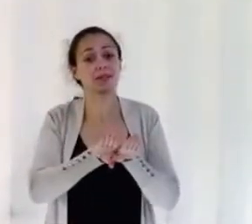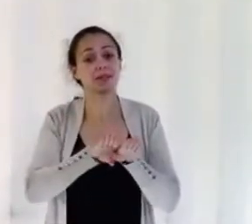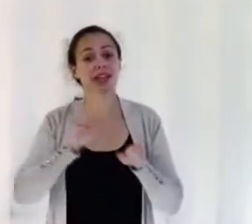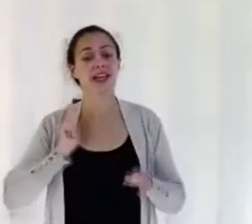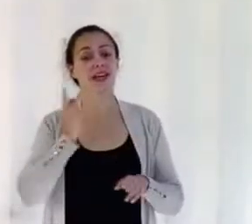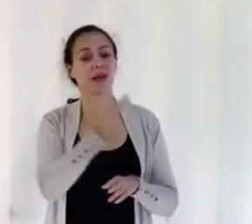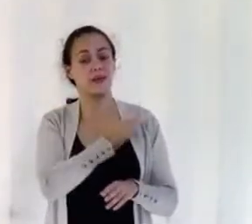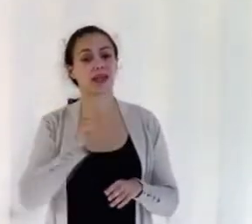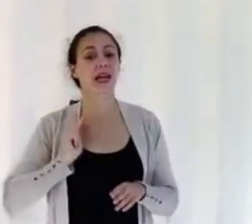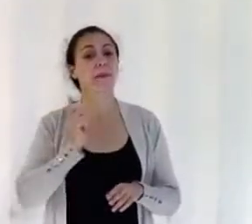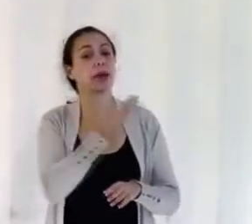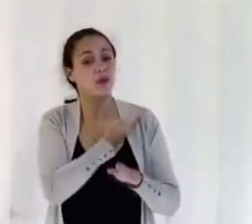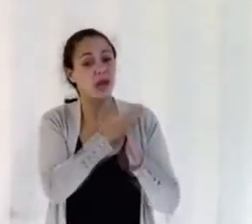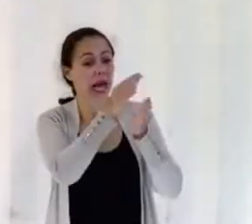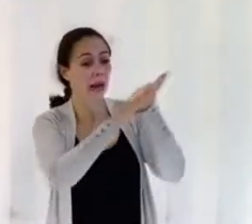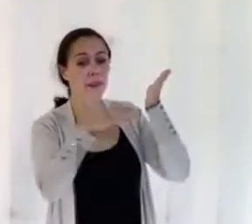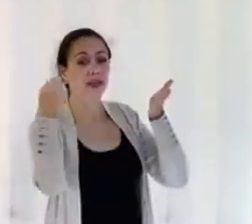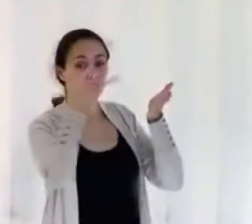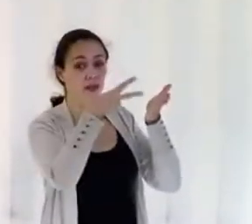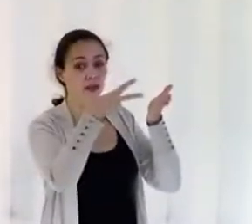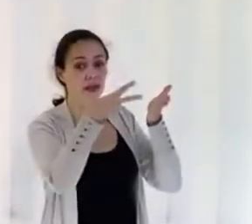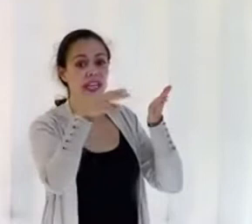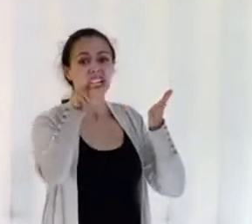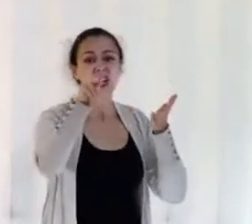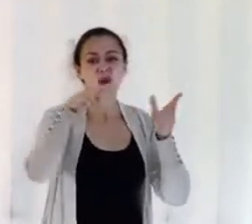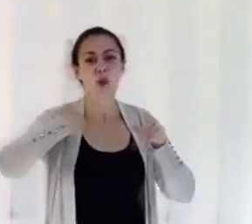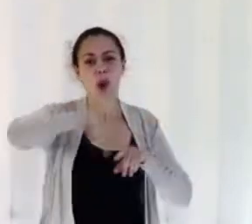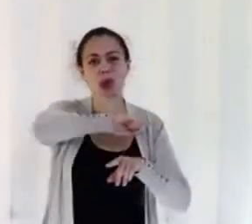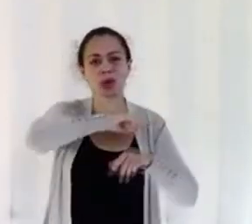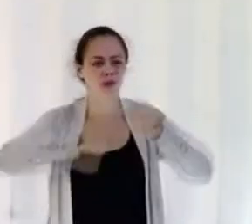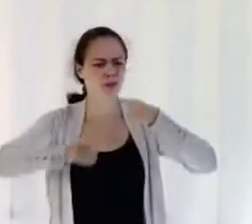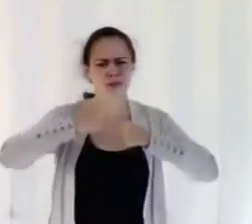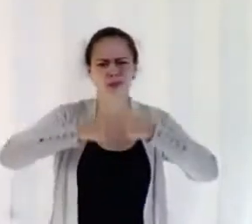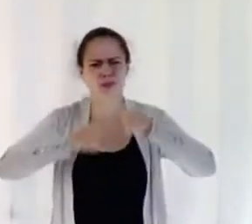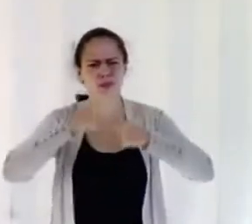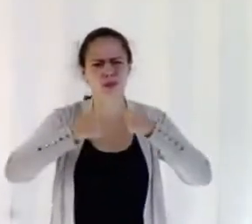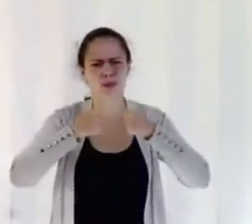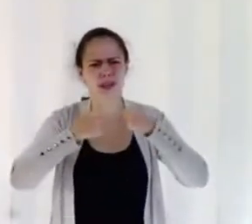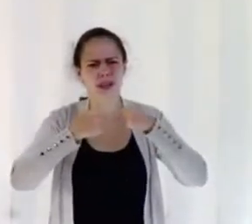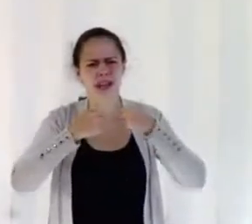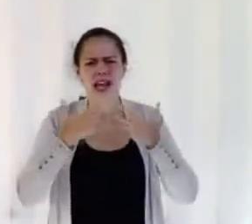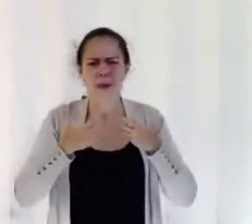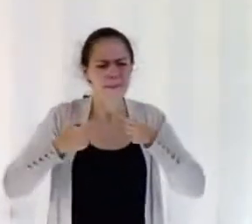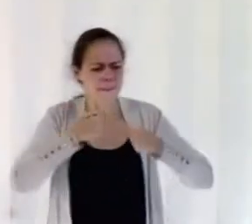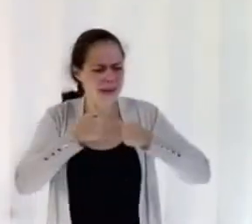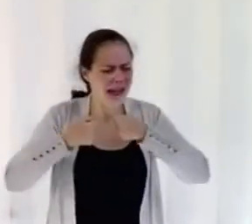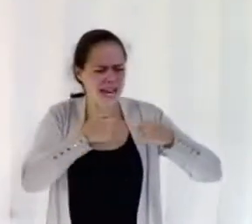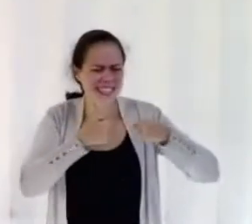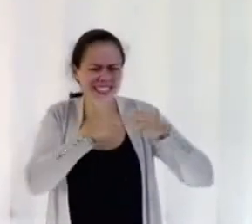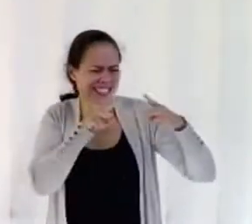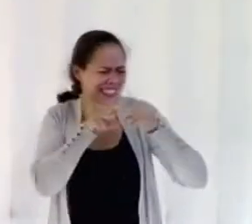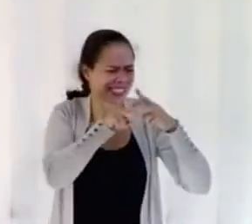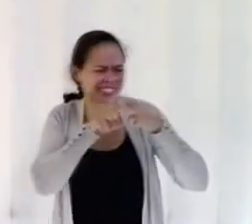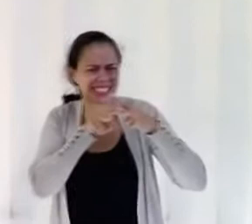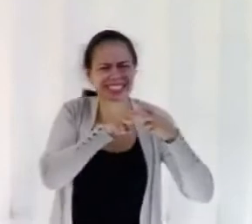ringue, dizendo que nós estamos agora guerreando contra o pecado. E nessa luta contra o pecado, nós